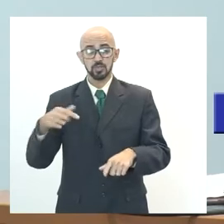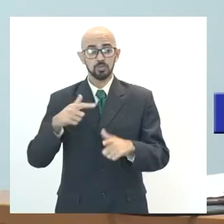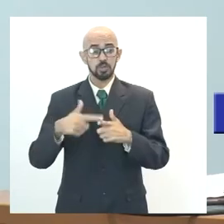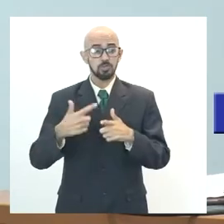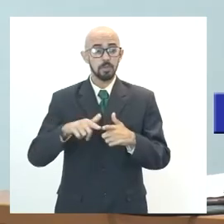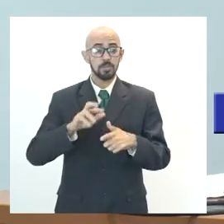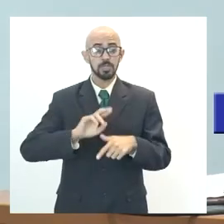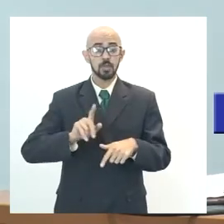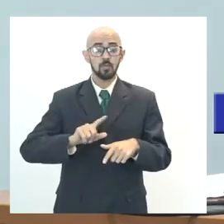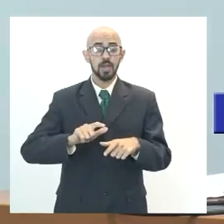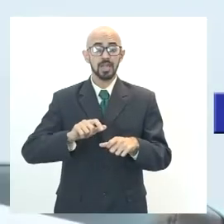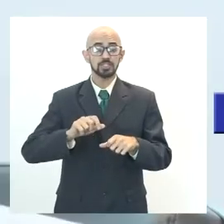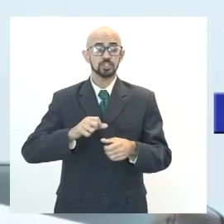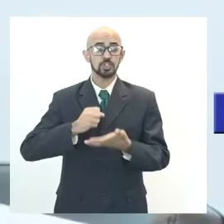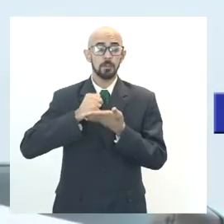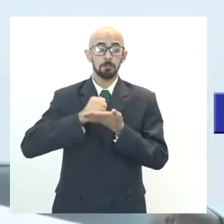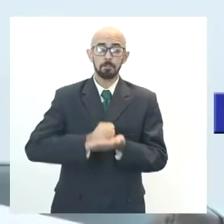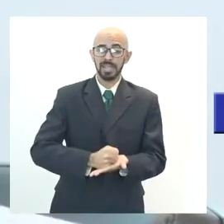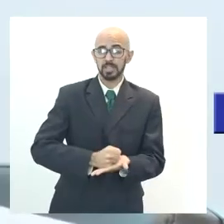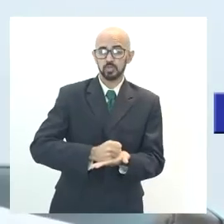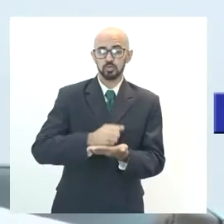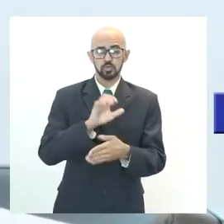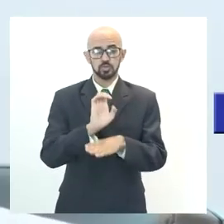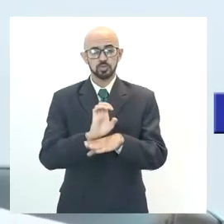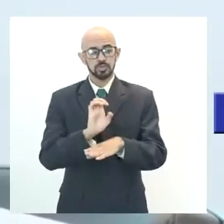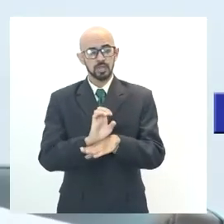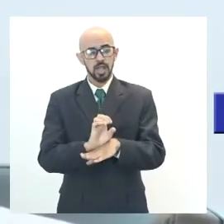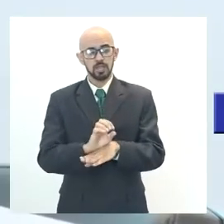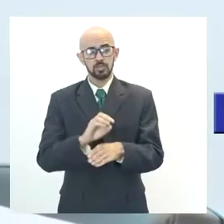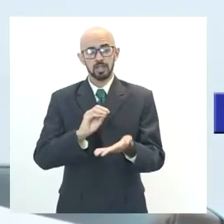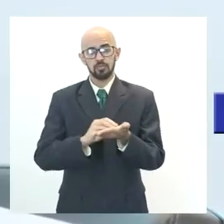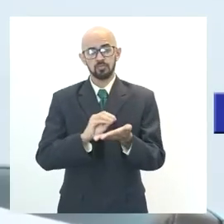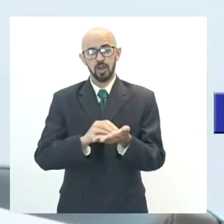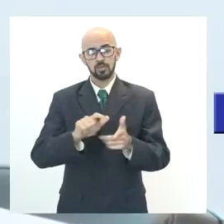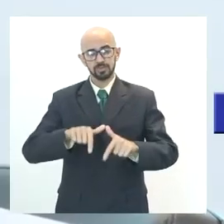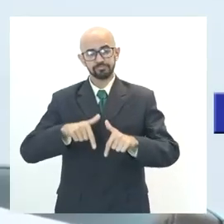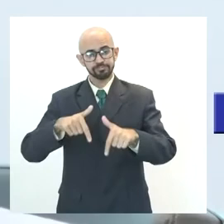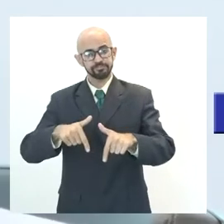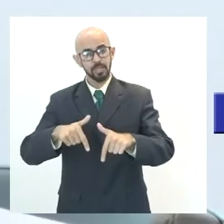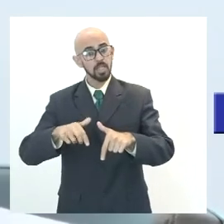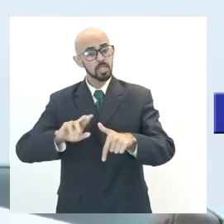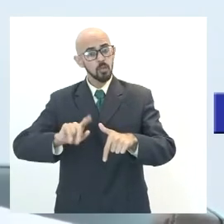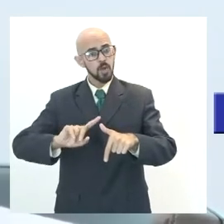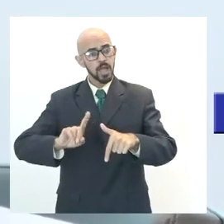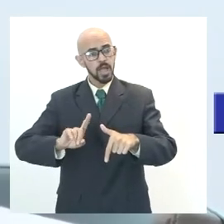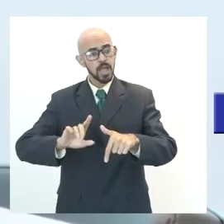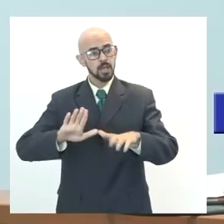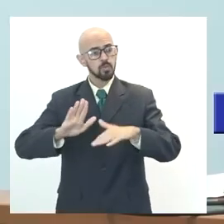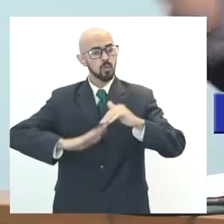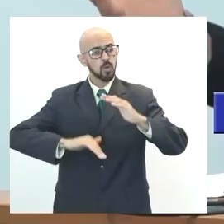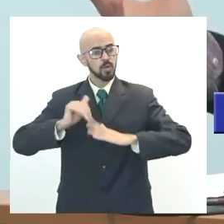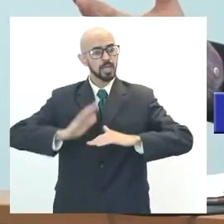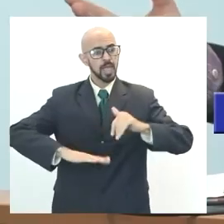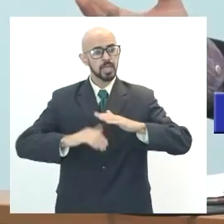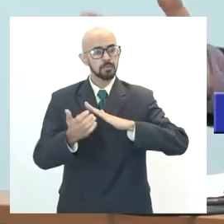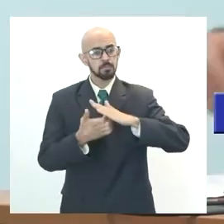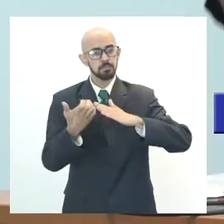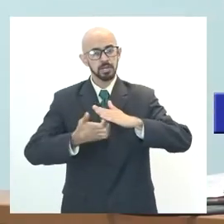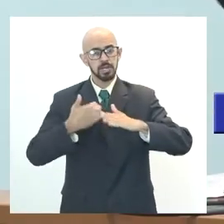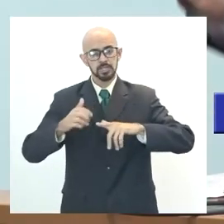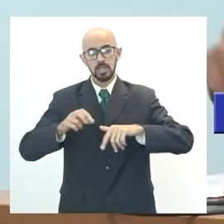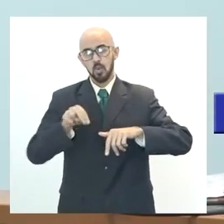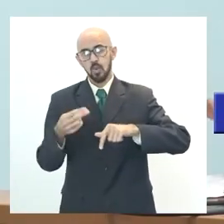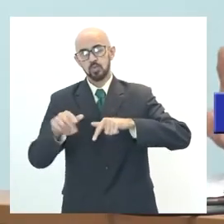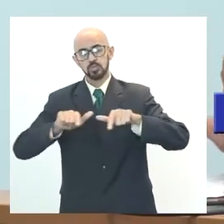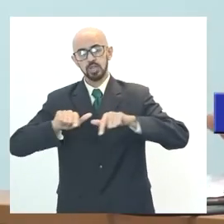inchaço de falta de empenho pode ter problemas pode qualquer empresa qualquer serviço tem